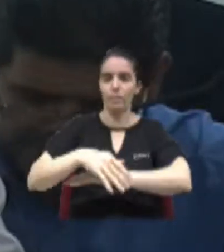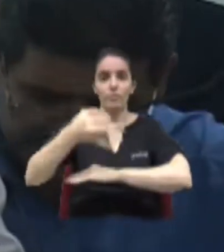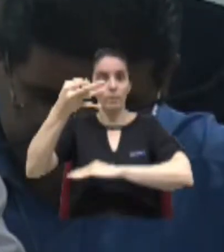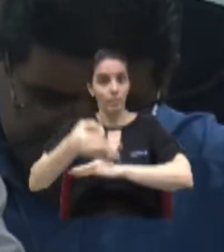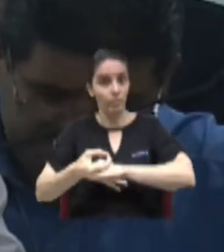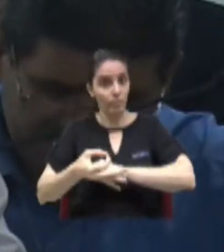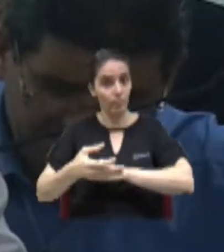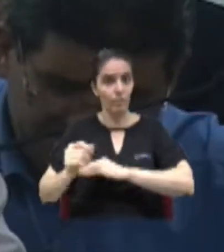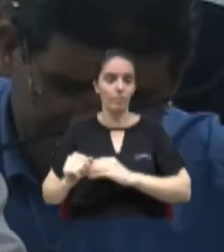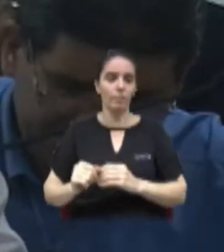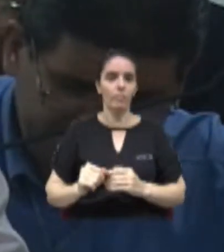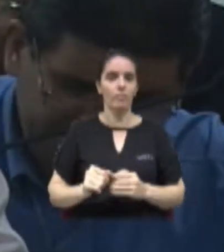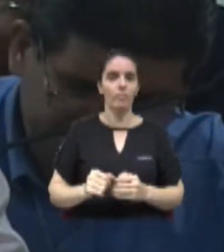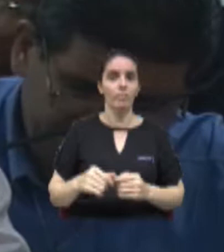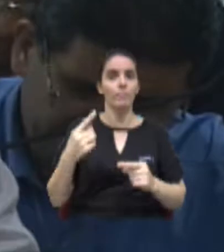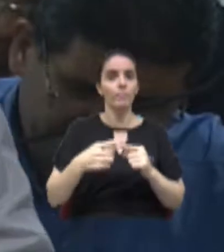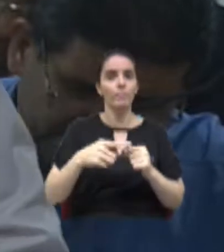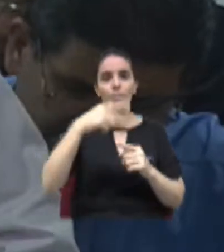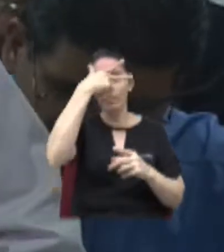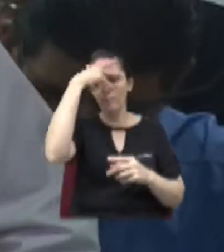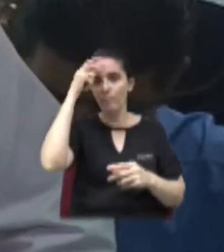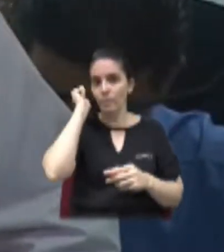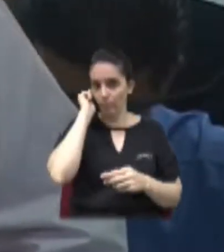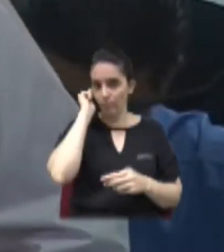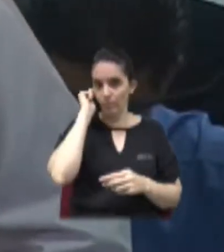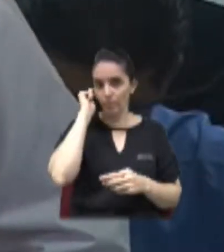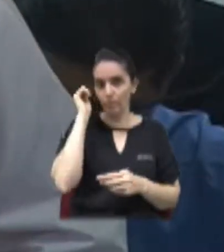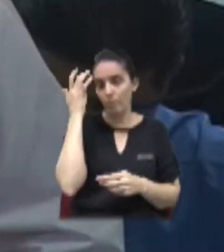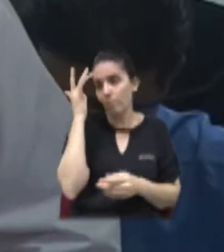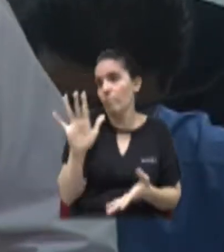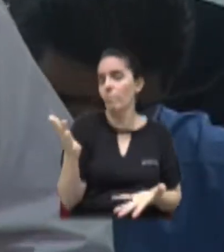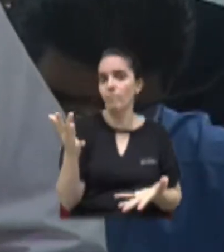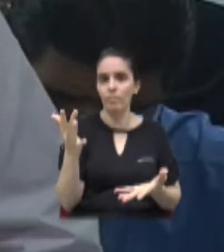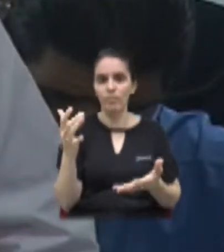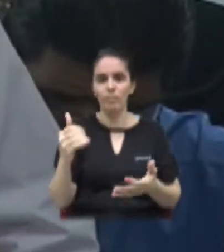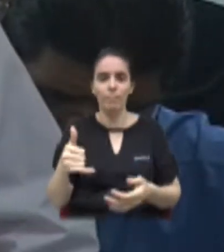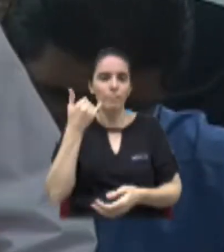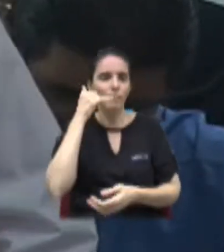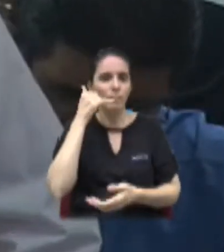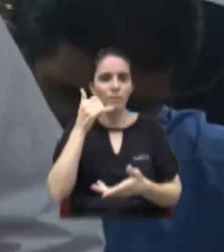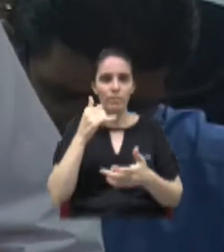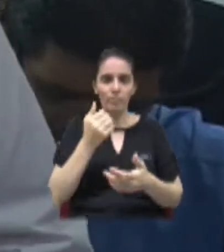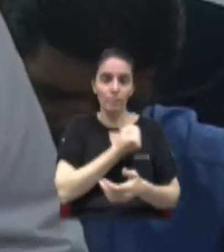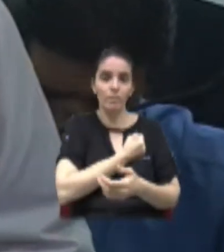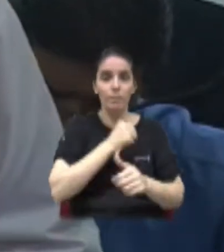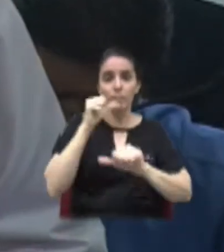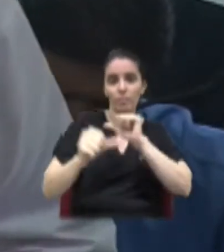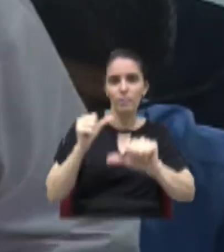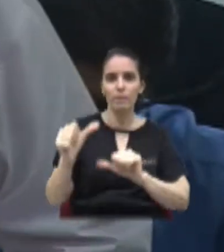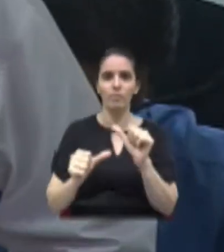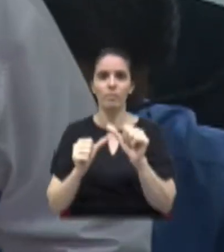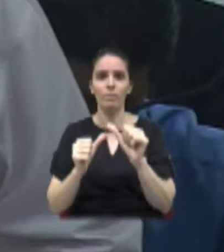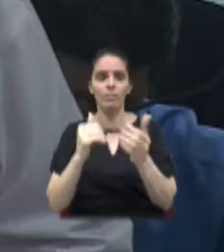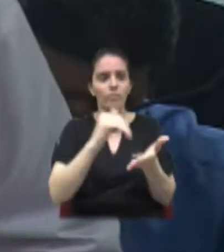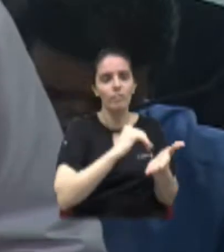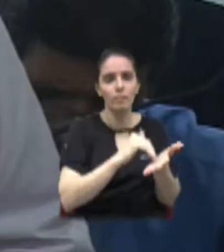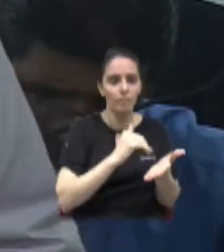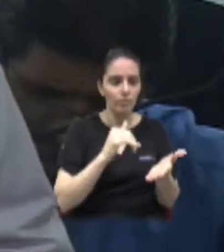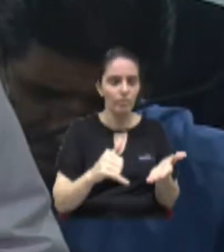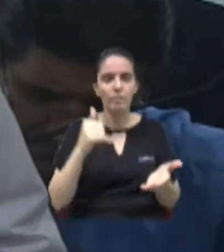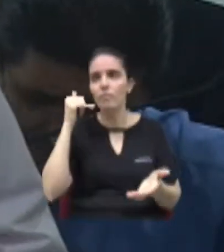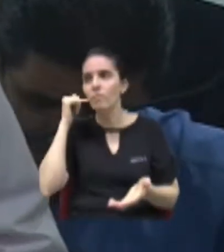Secretaria busca aquelas pessoas para algum programa e não consegue contato. Daí a pessoa fala assim, faz 20 anos que eu estou inscrito no programa e